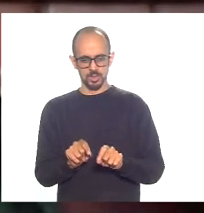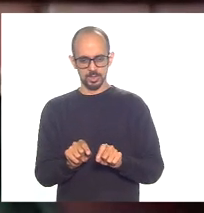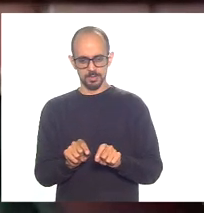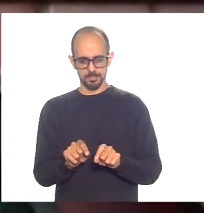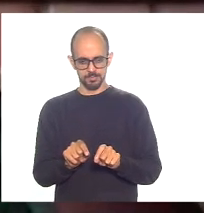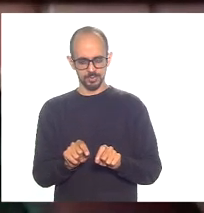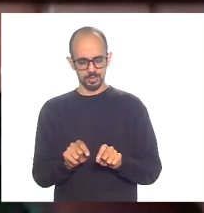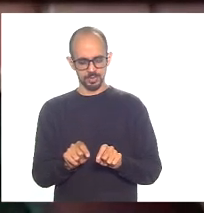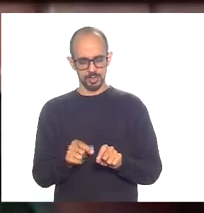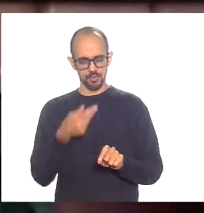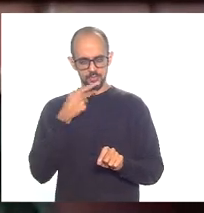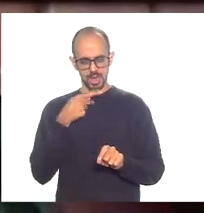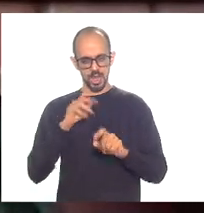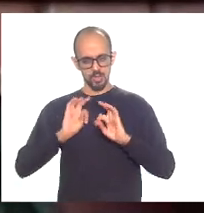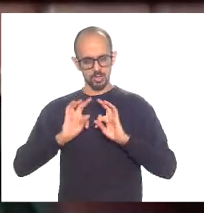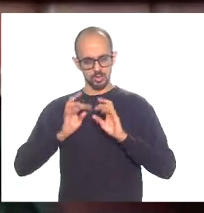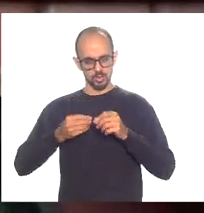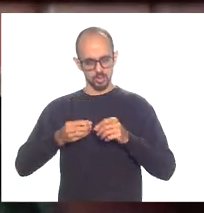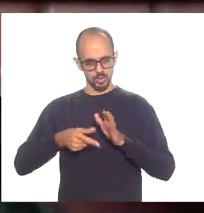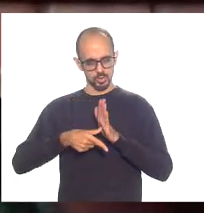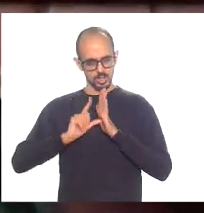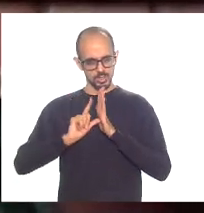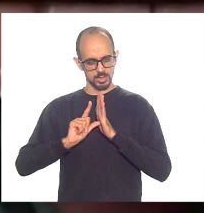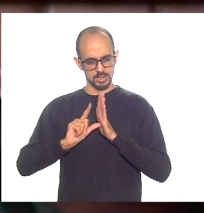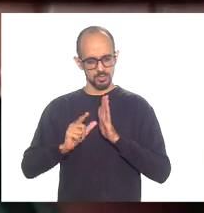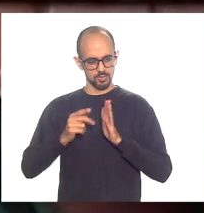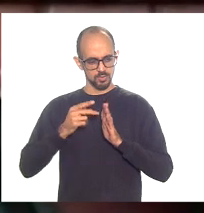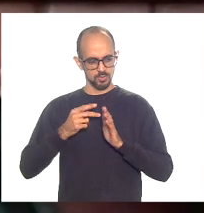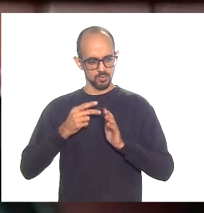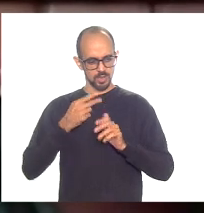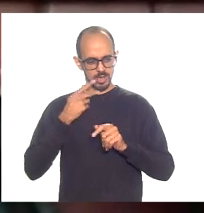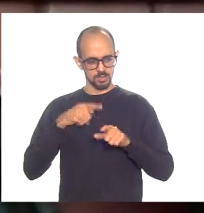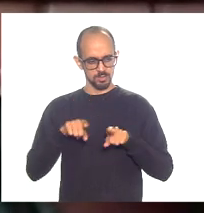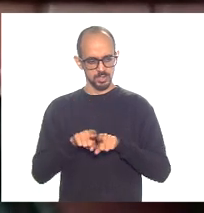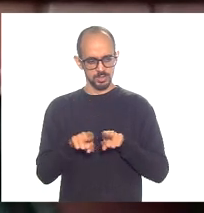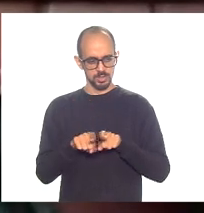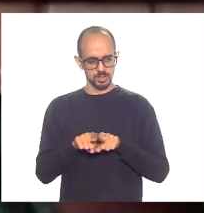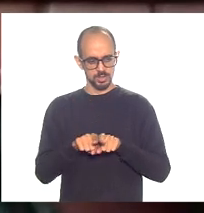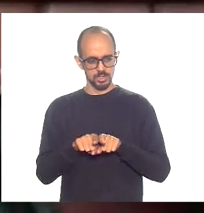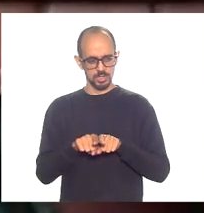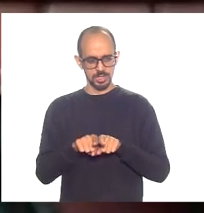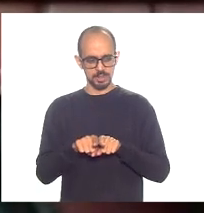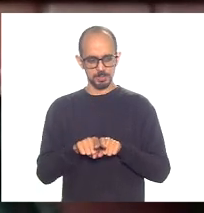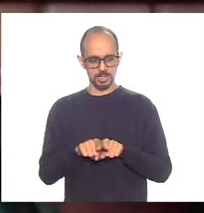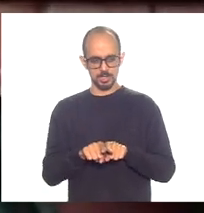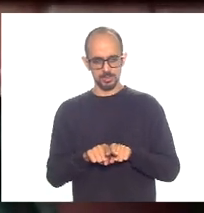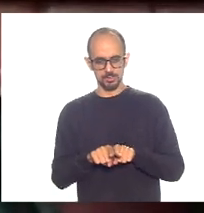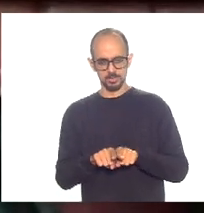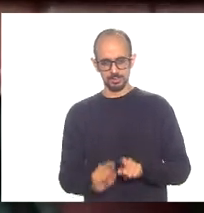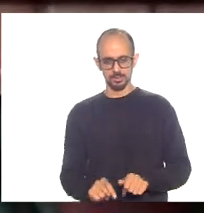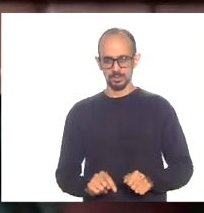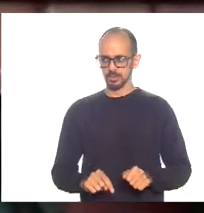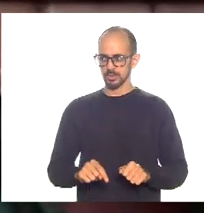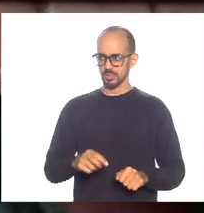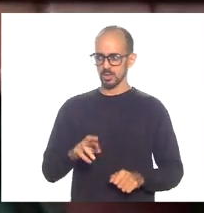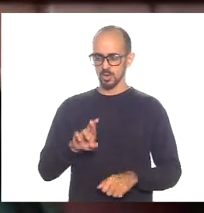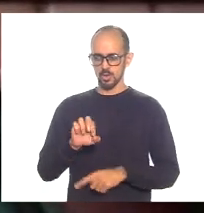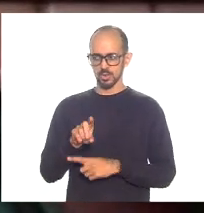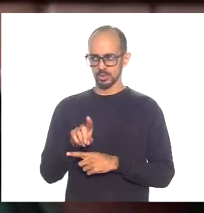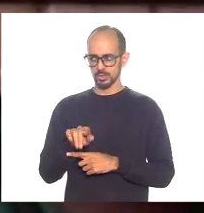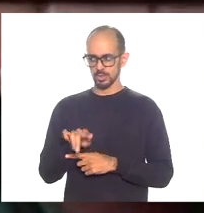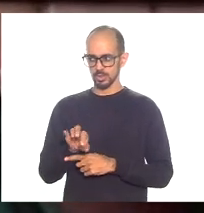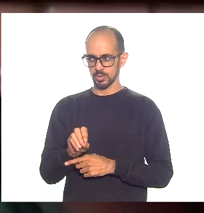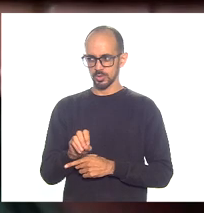que os colegas que me antecederam disseram sobre o deputado Bacelar. Tem sido uma